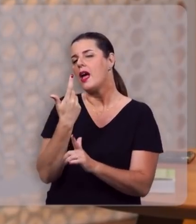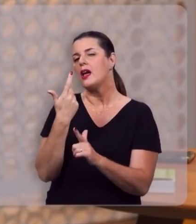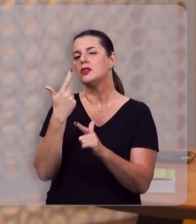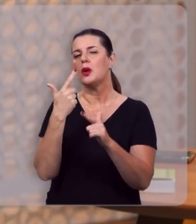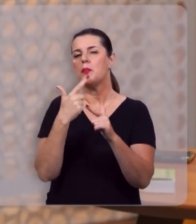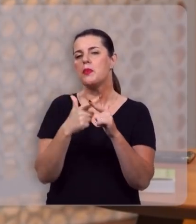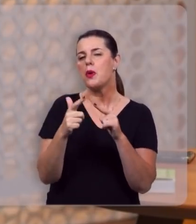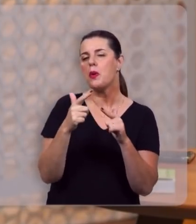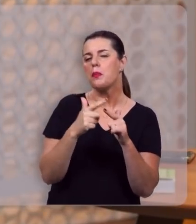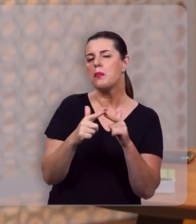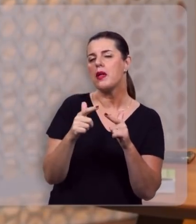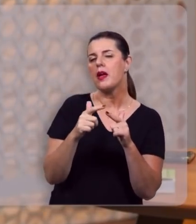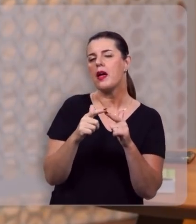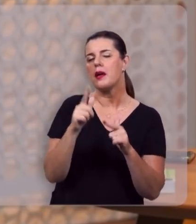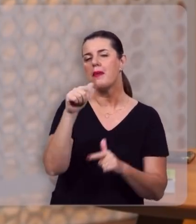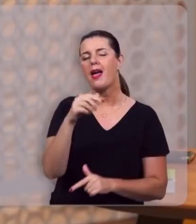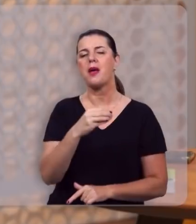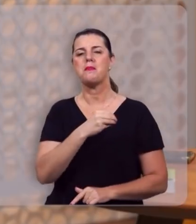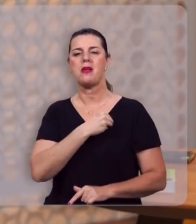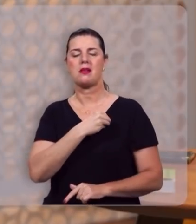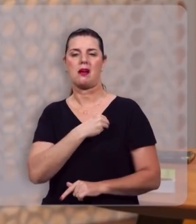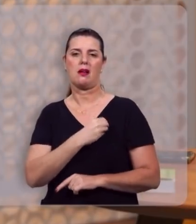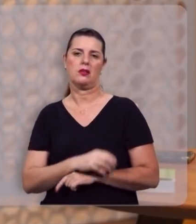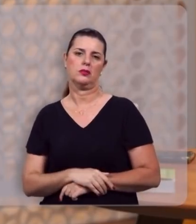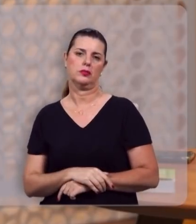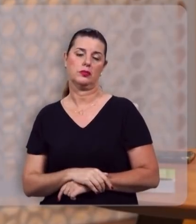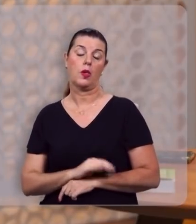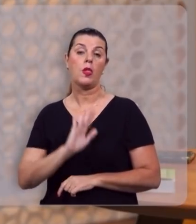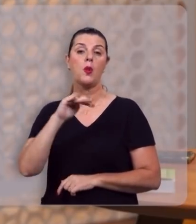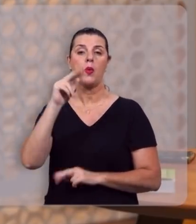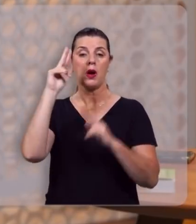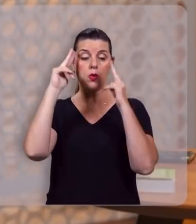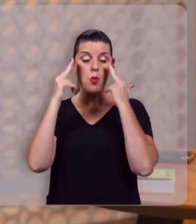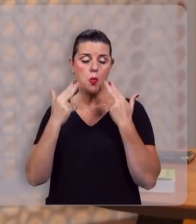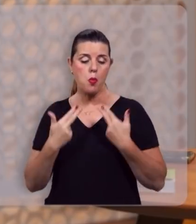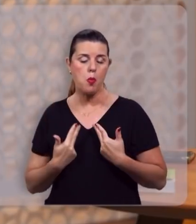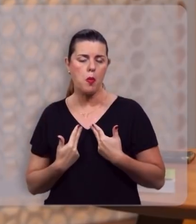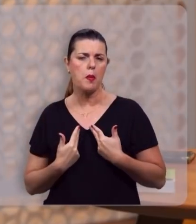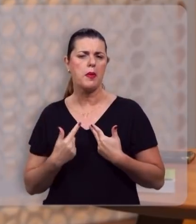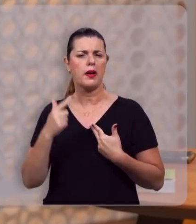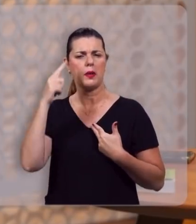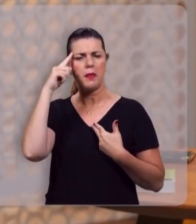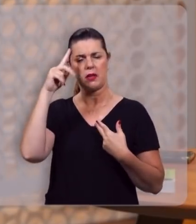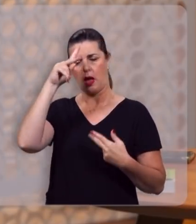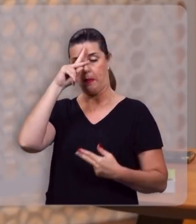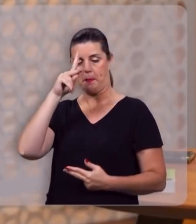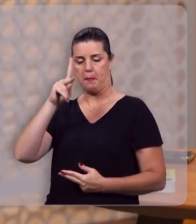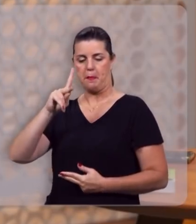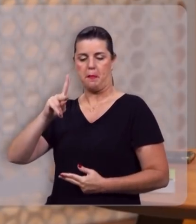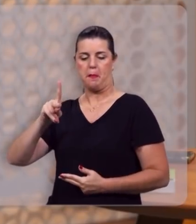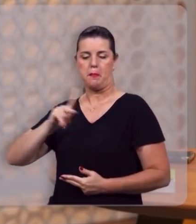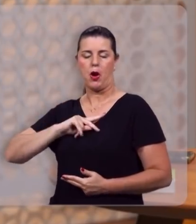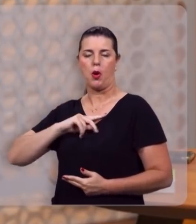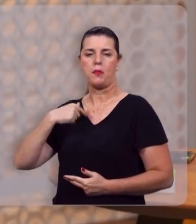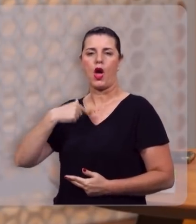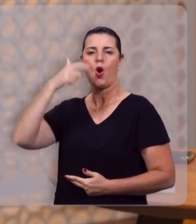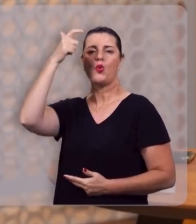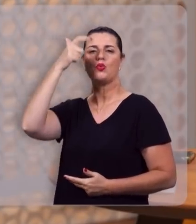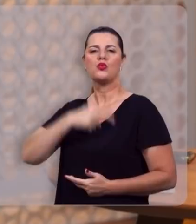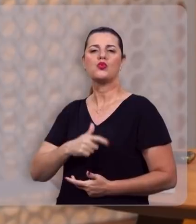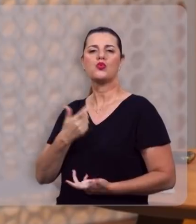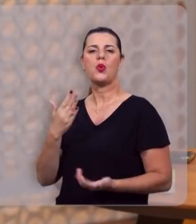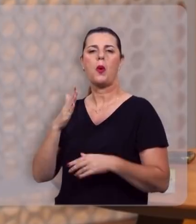dor, o sofrimento e a morte, que é o pecado. Quando o ser humano opta pela autonomia, por se tornar a sua